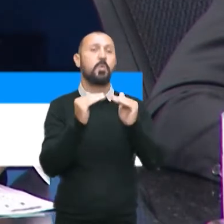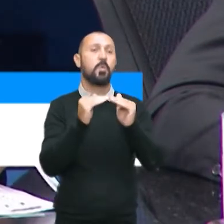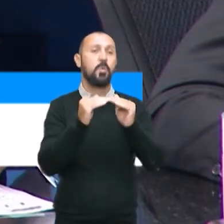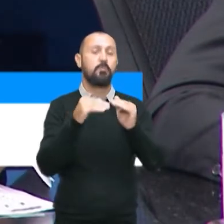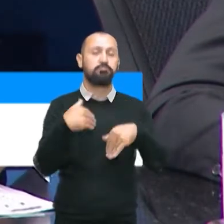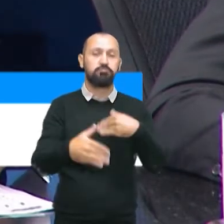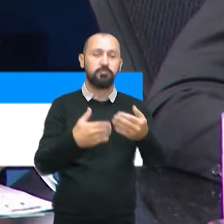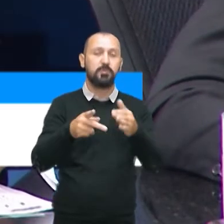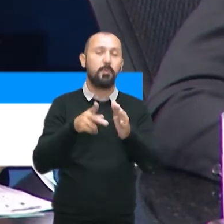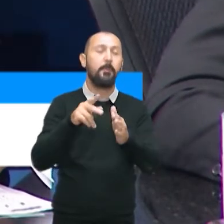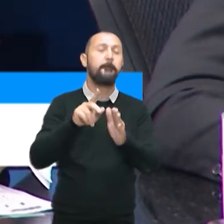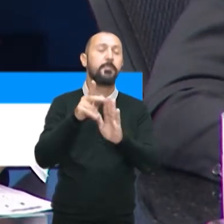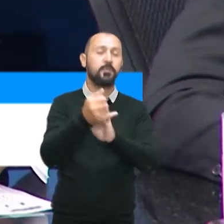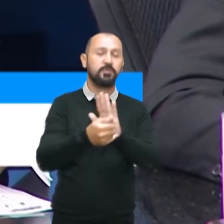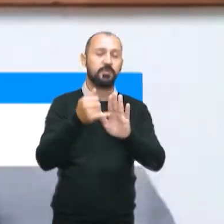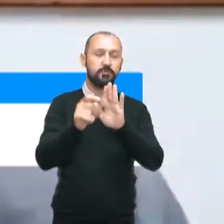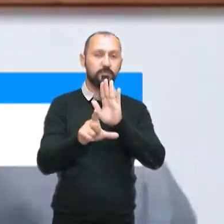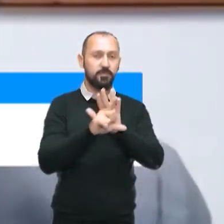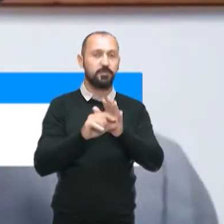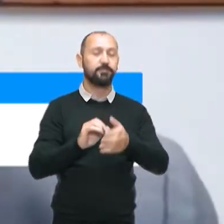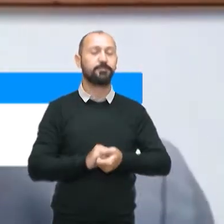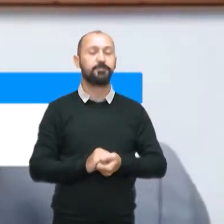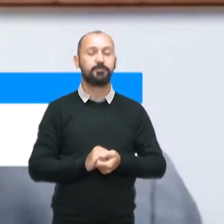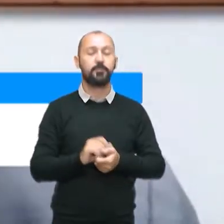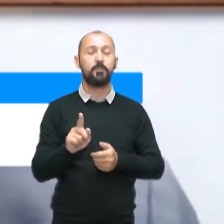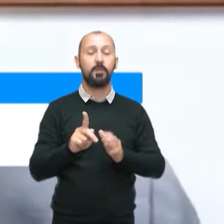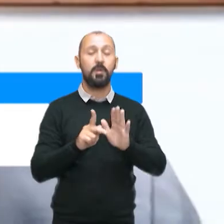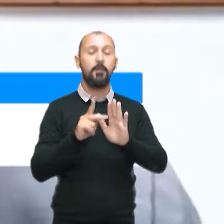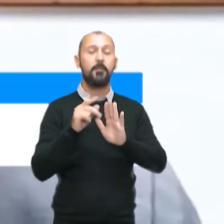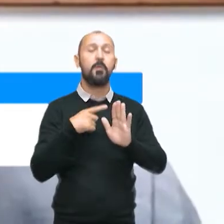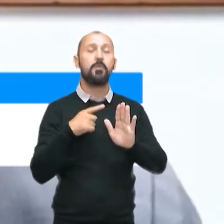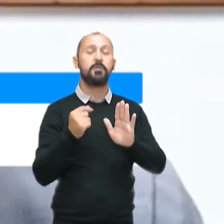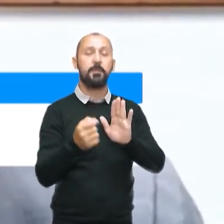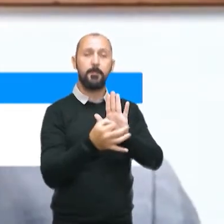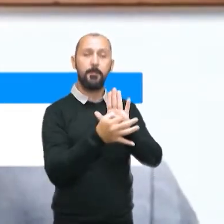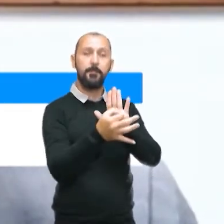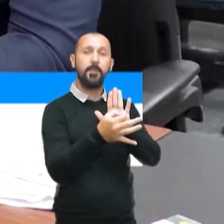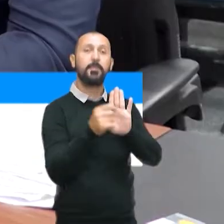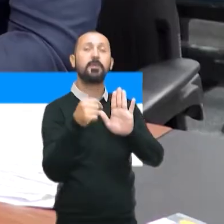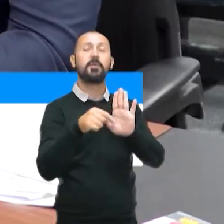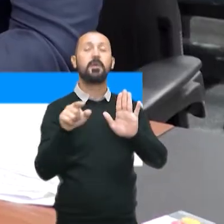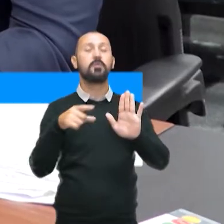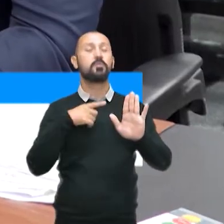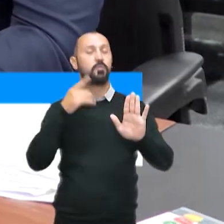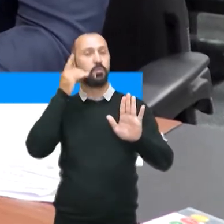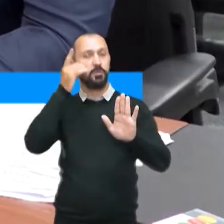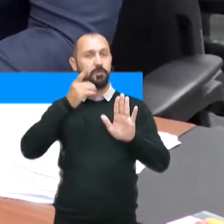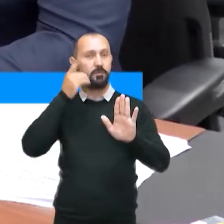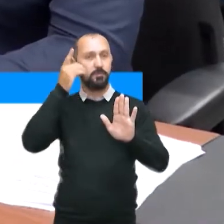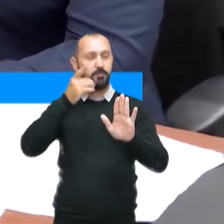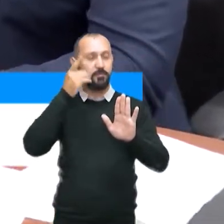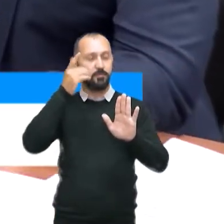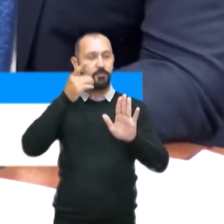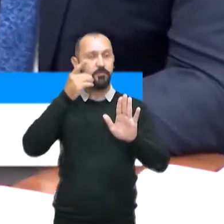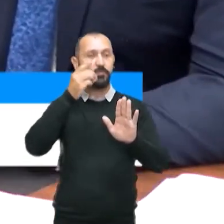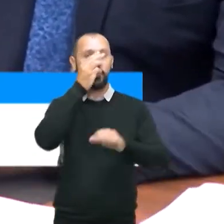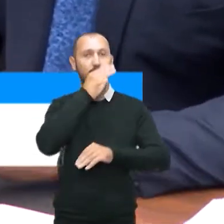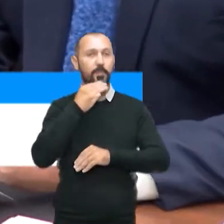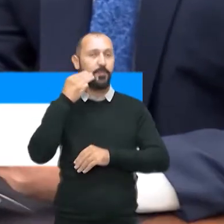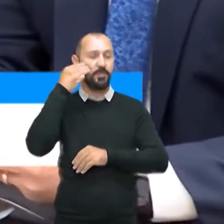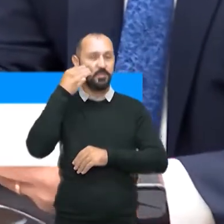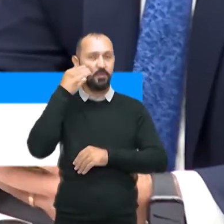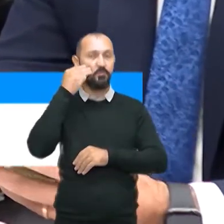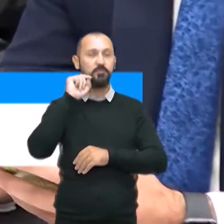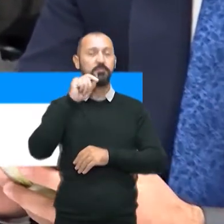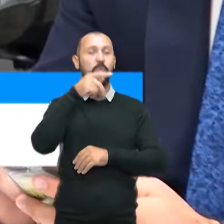favorável à regular tramitação do projeto de lei. Outra proposta que está apta à regular tramitação é de autoria do deputado Marçal Filho, do